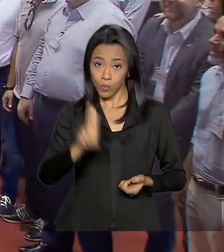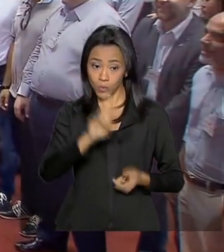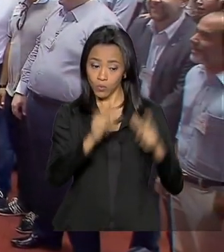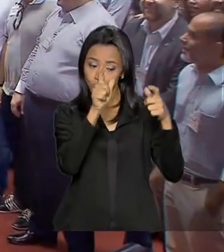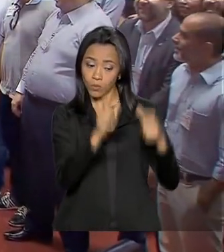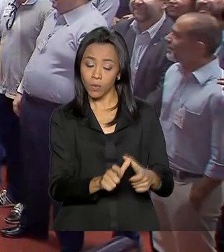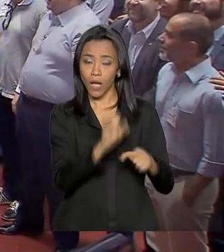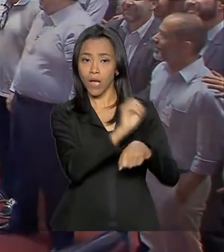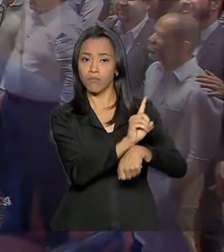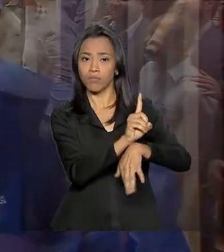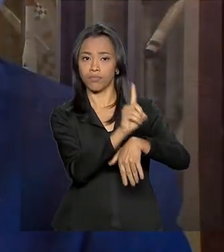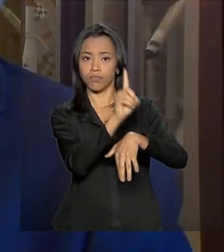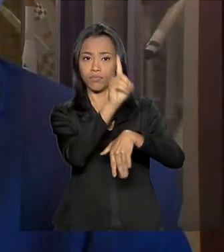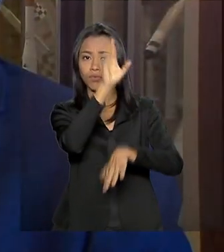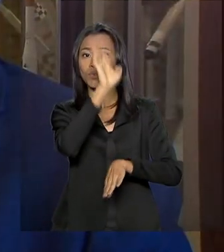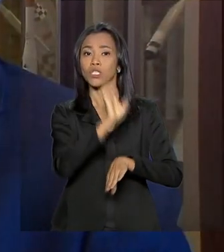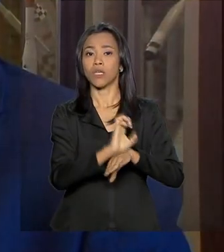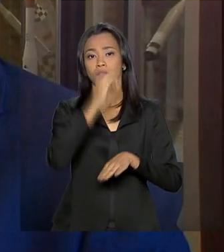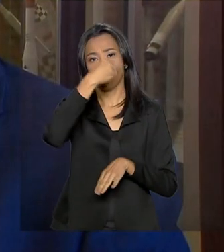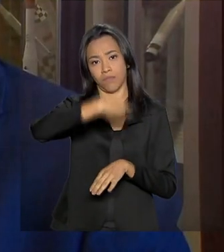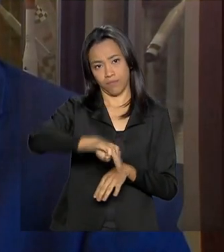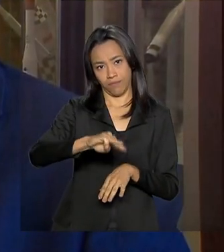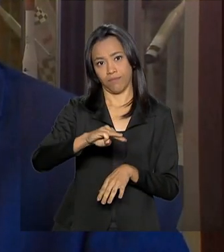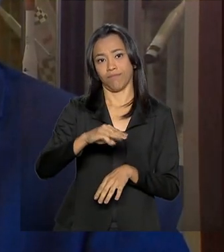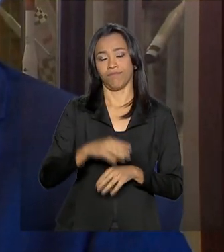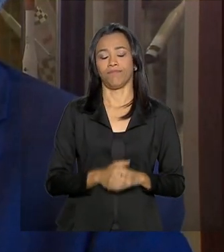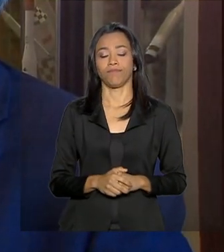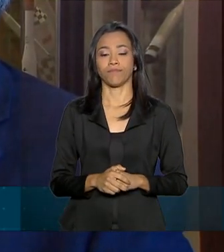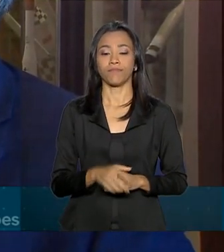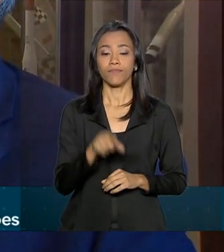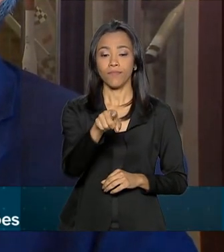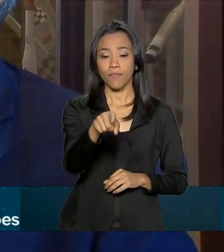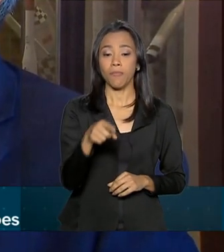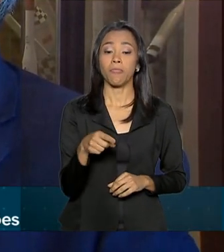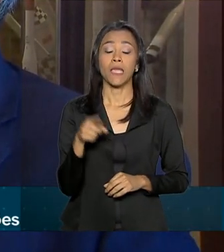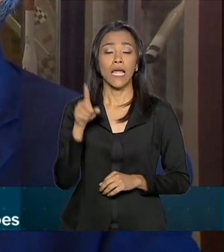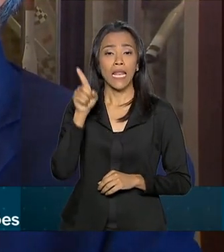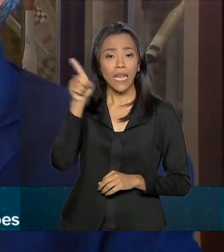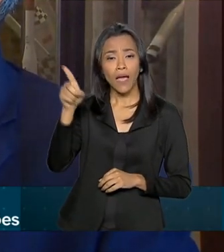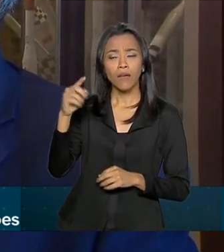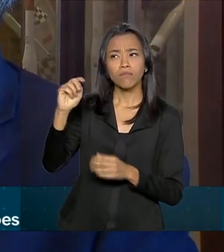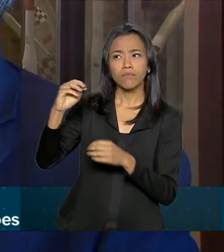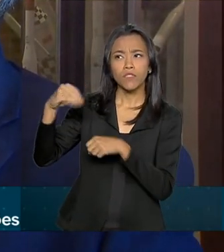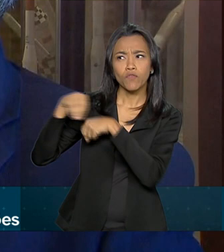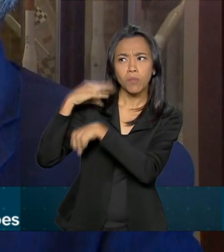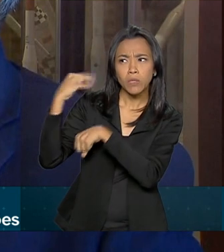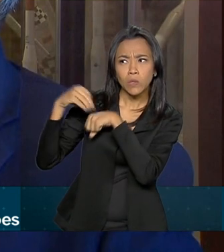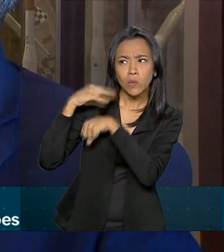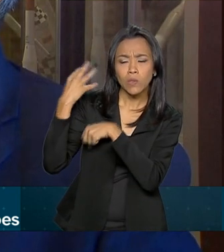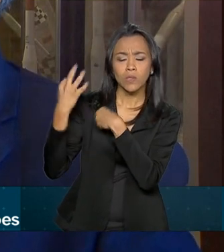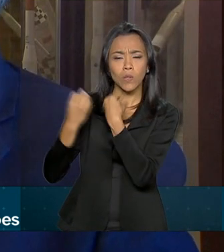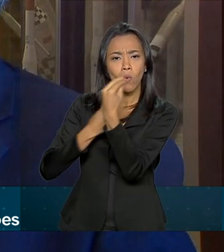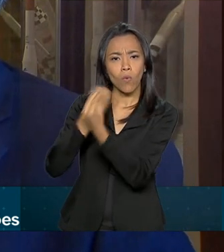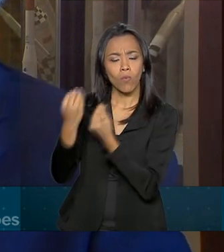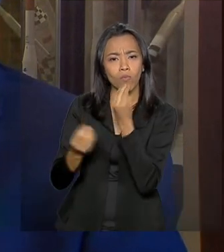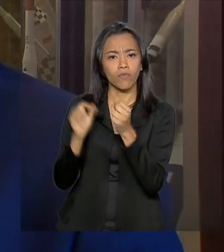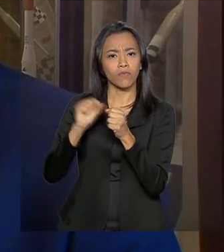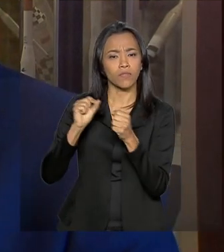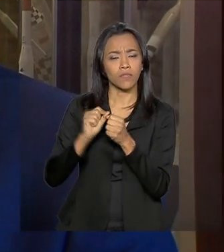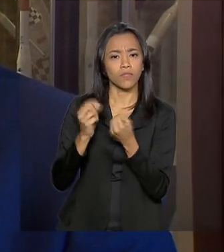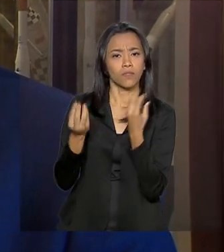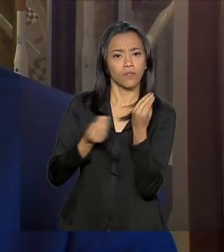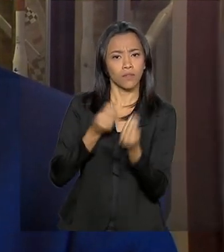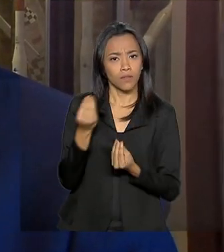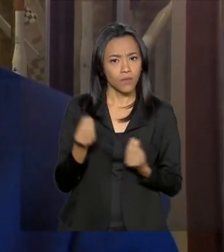Alcântara, no Maranhão. Nos deu várias dicas importantes de como atuar na região e potencializar